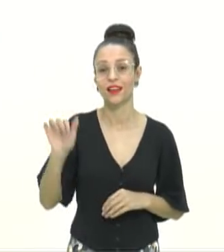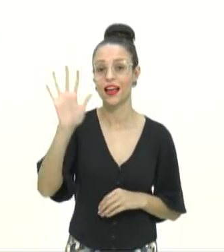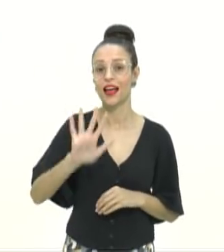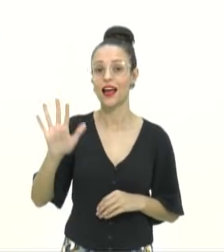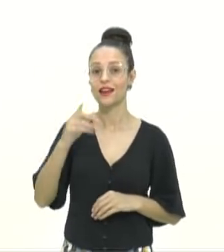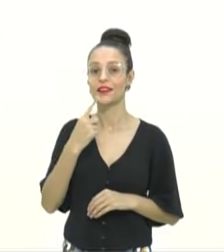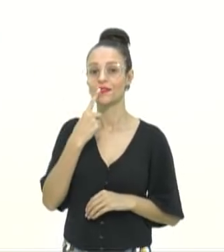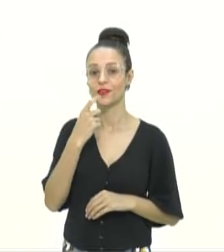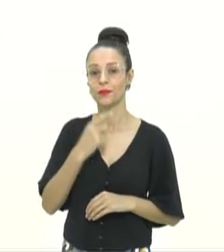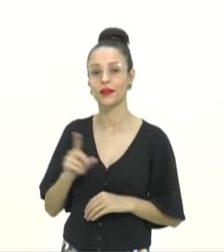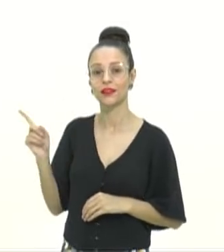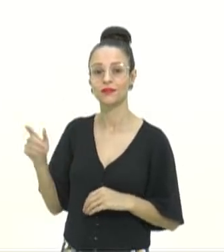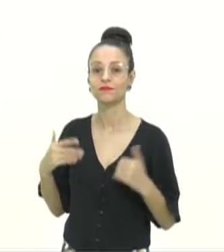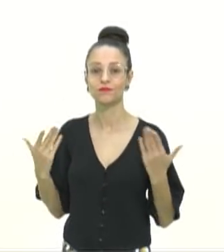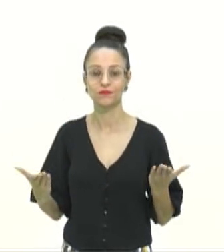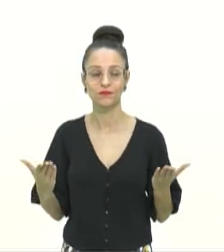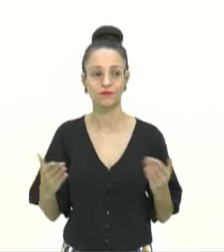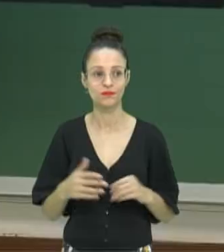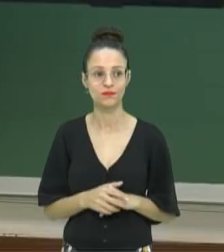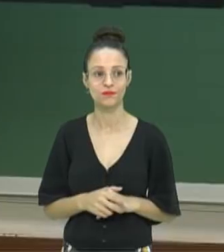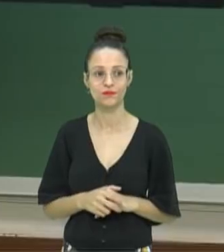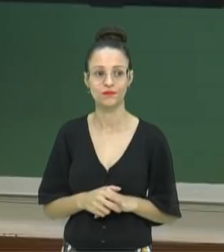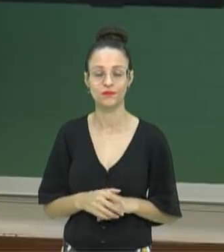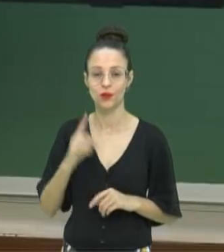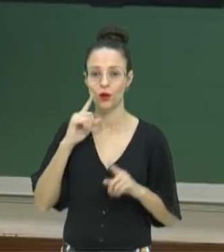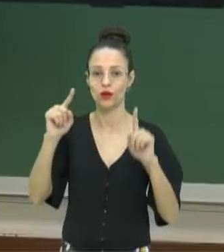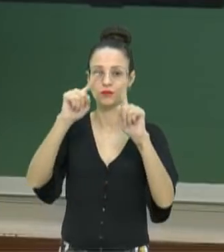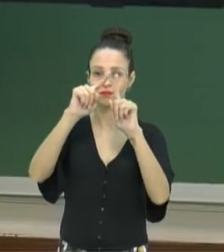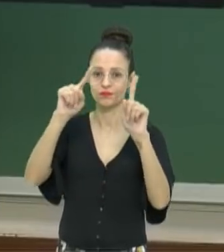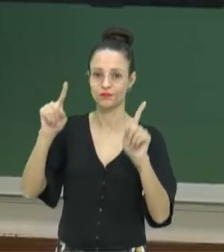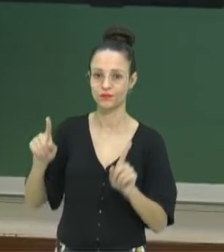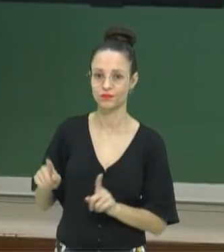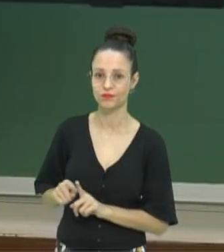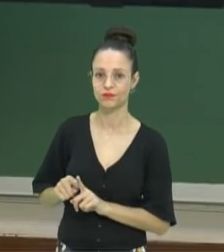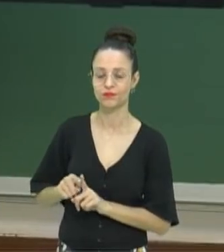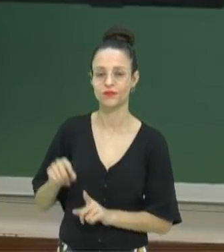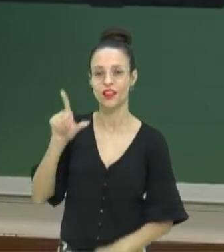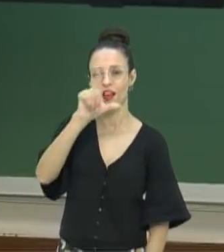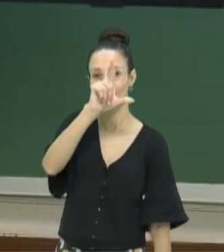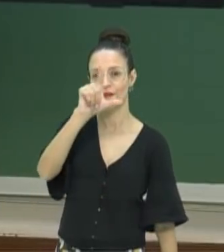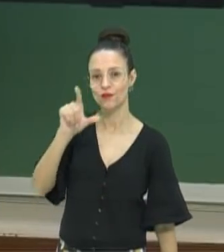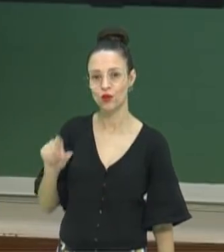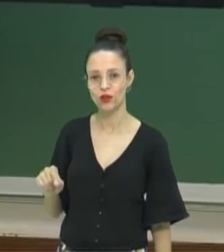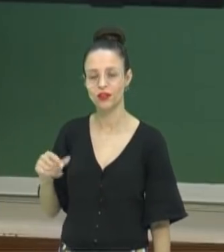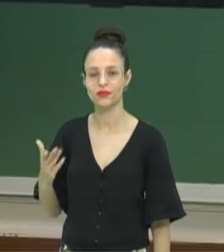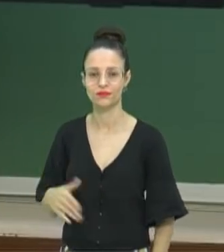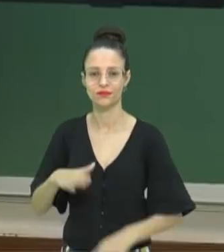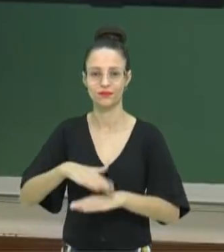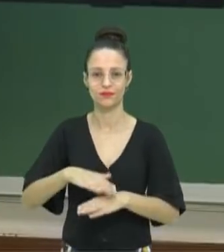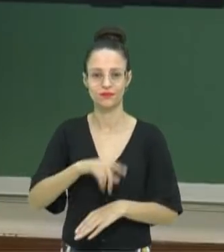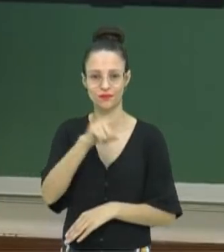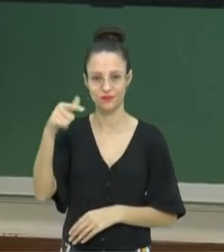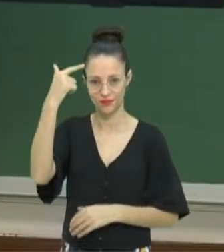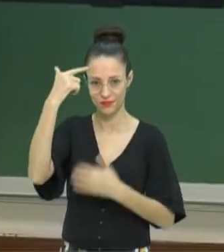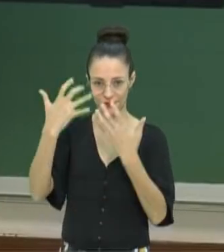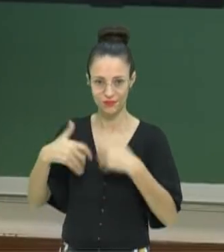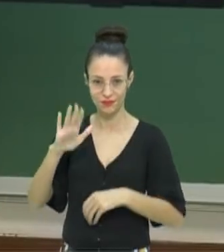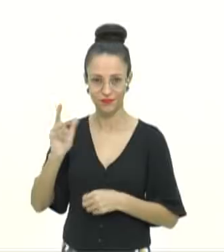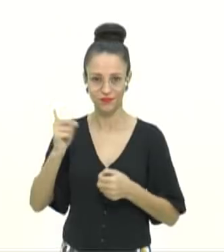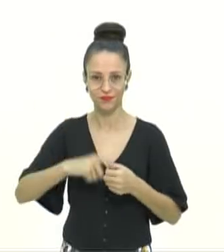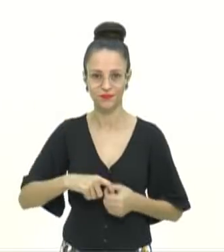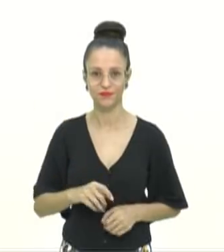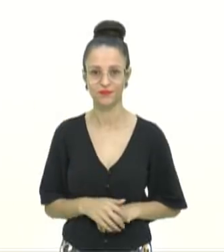parte vermelha? Parte vermelha é essa parte central aqui, ó. Essa folhinha. E eu vou dar um tempo para você pensar e a gente já volta.